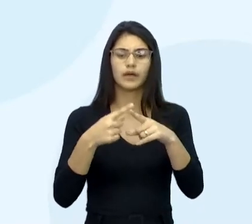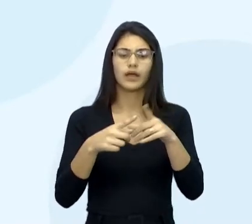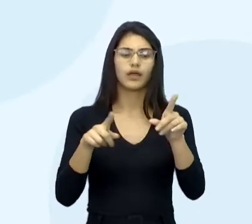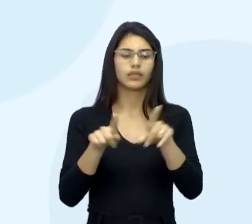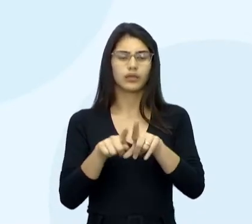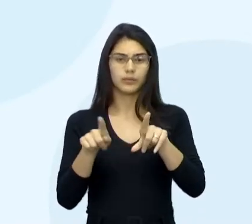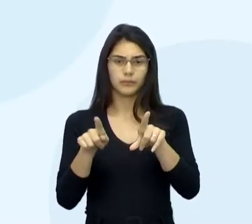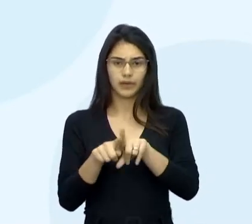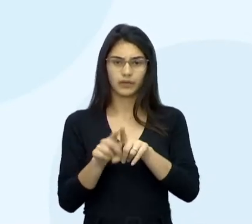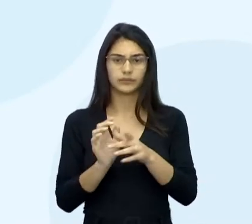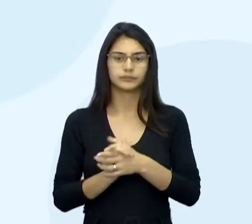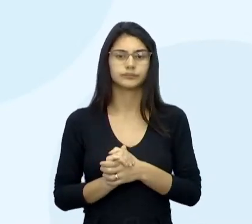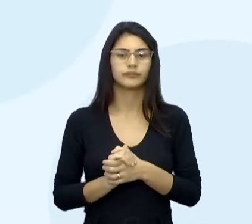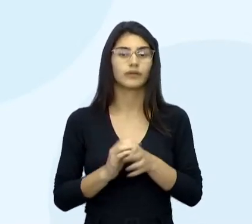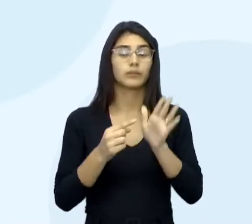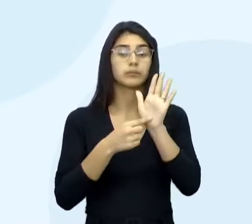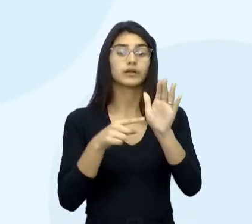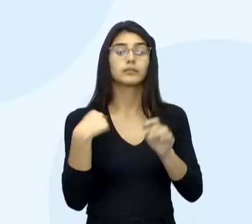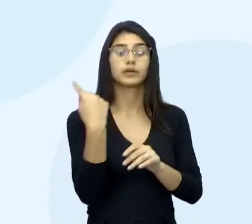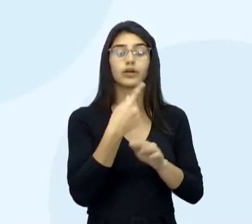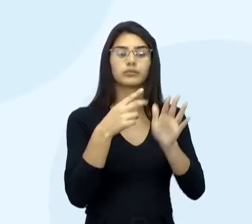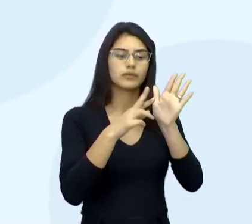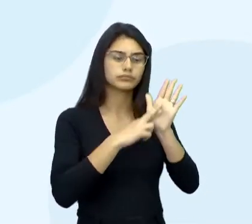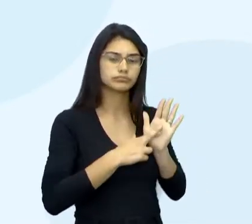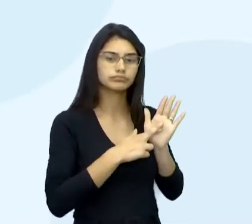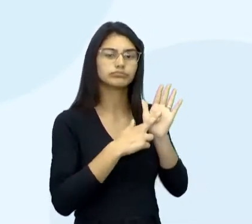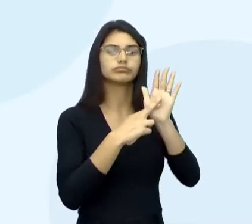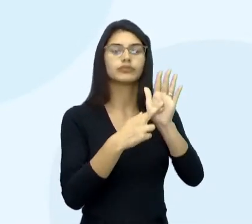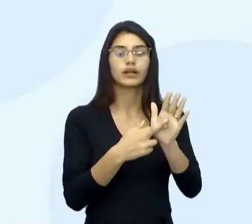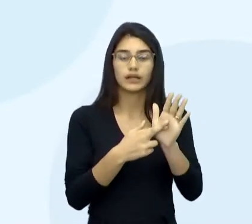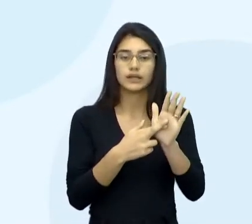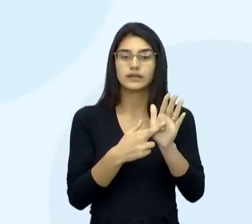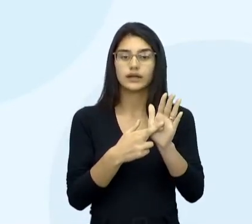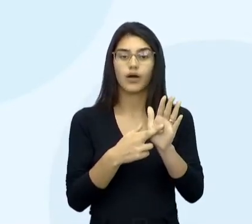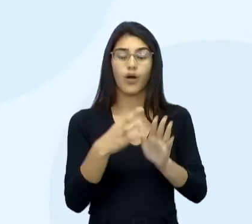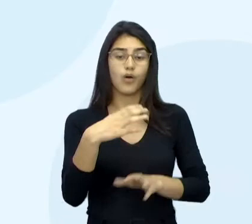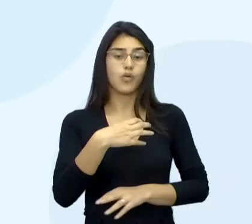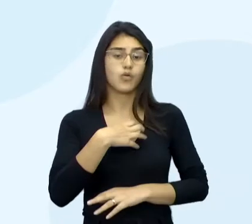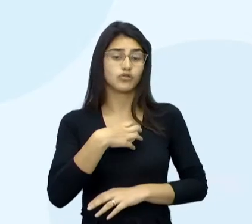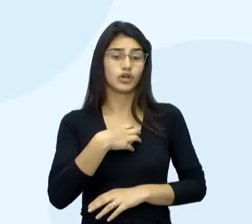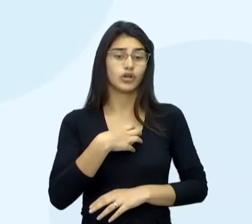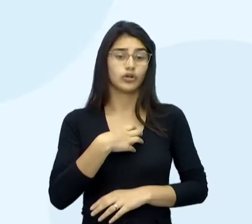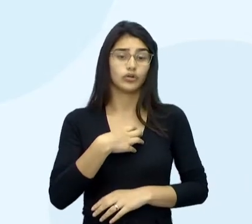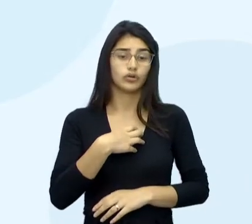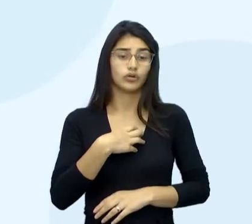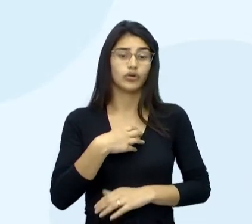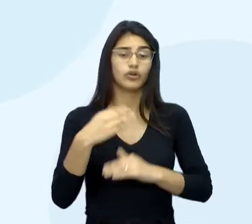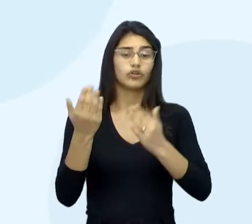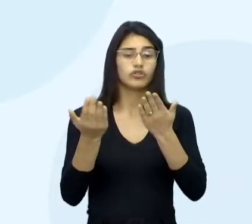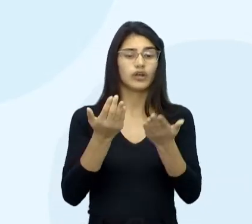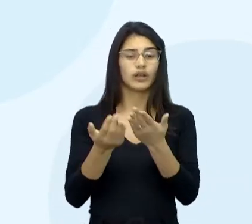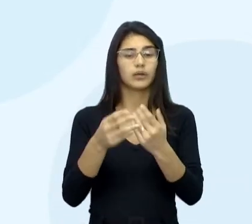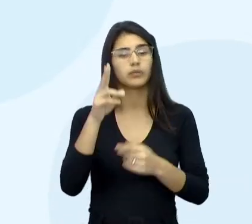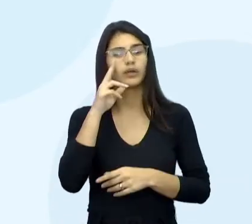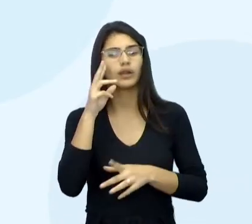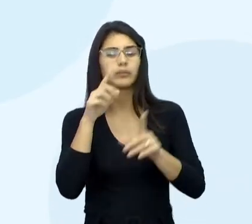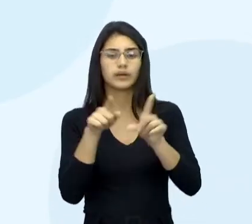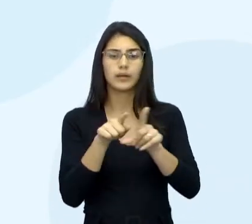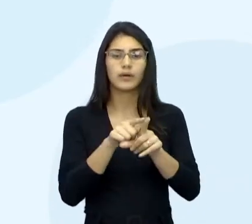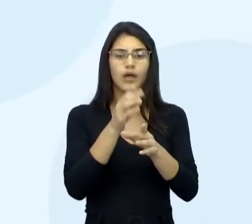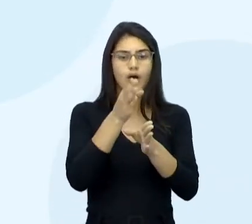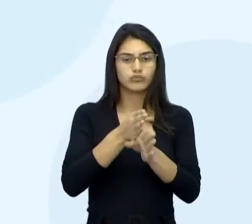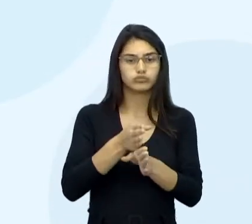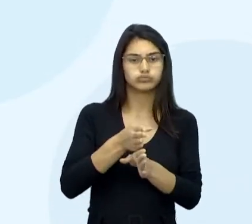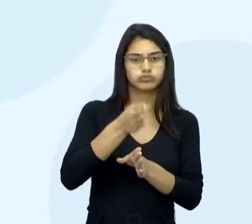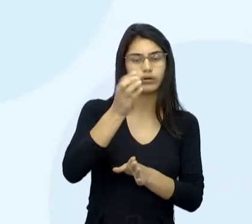inclusive, ela traz para a gente uma referência a uma condição de equilíbrio que nos lembra até a simetria, né?